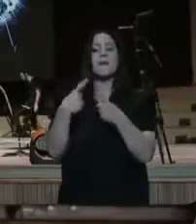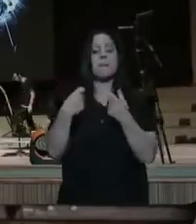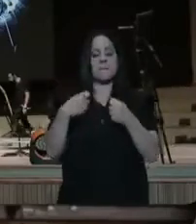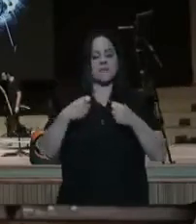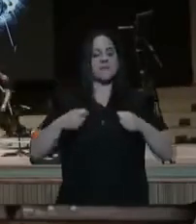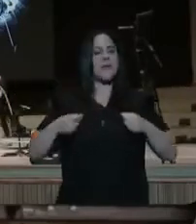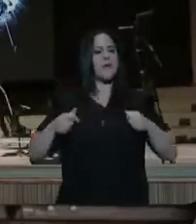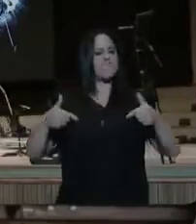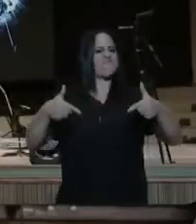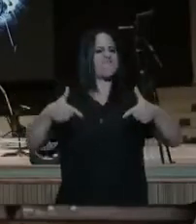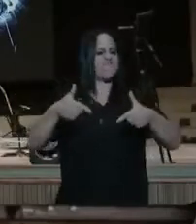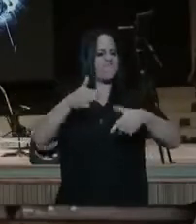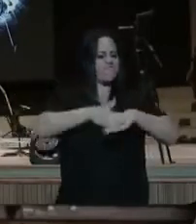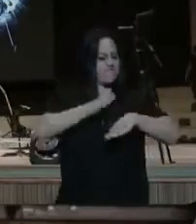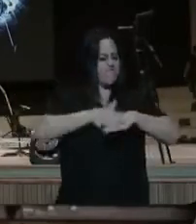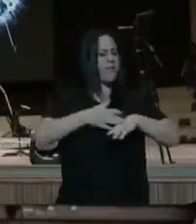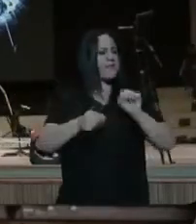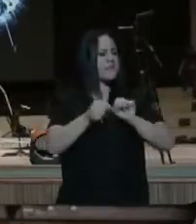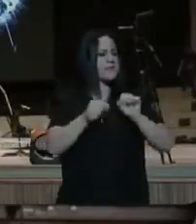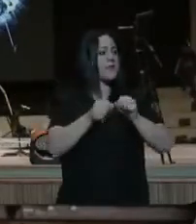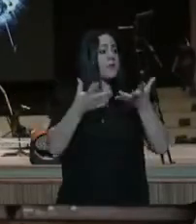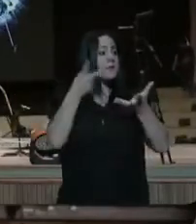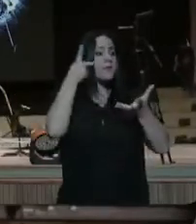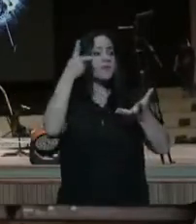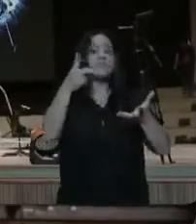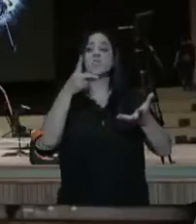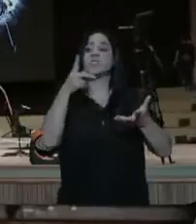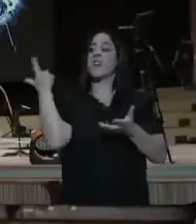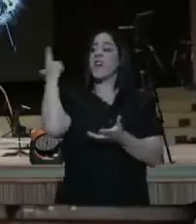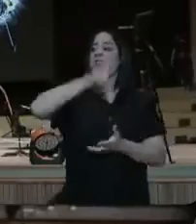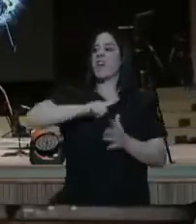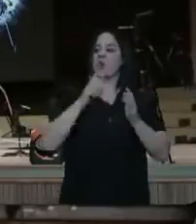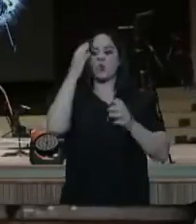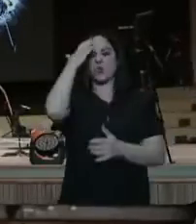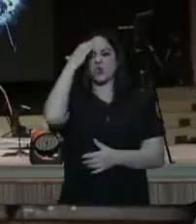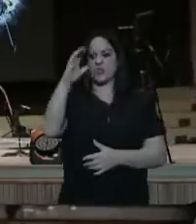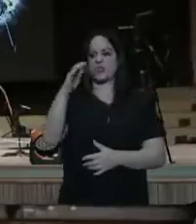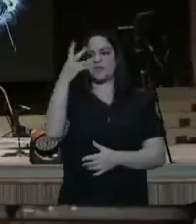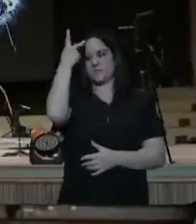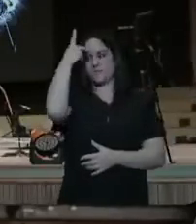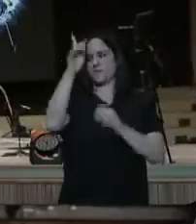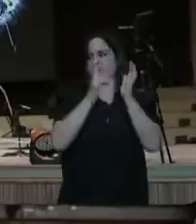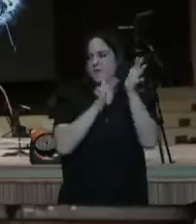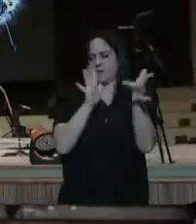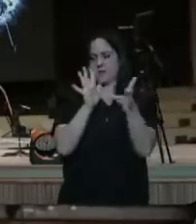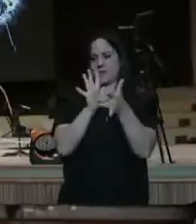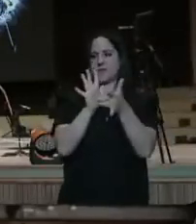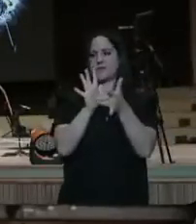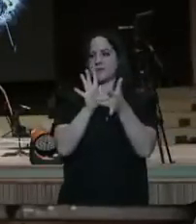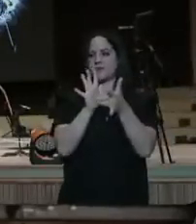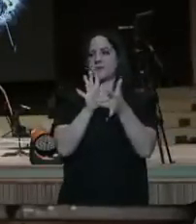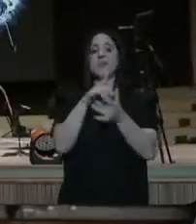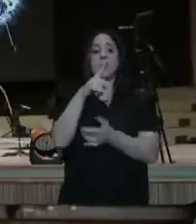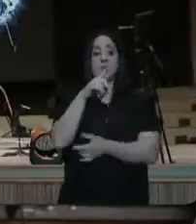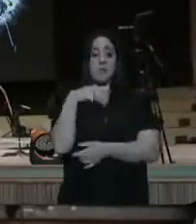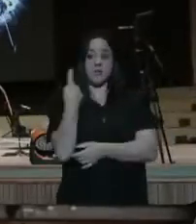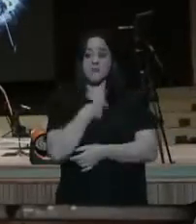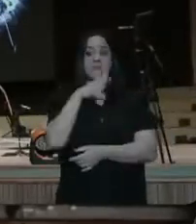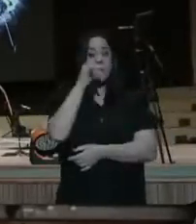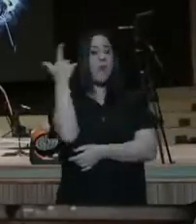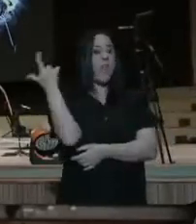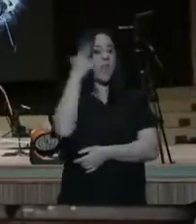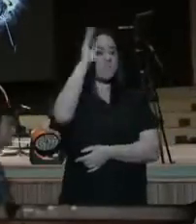ação eu quero profetizar que nós vamos ganhar curitiba com jesus já está ganhando vamos ganhar o brasil para